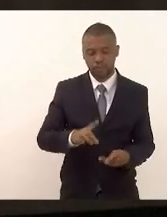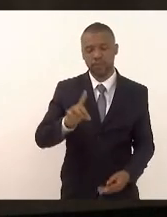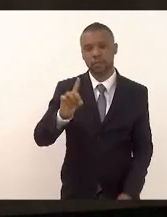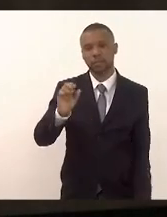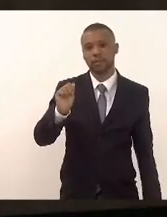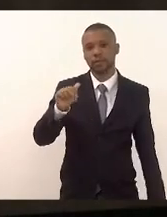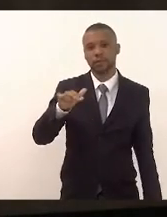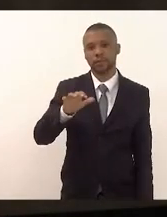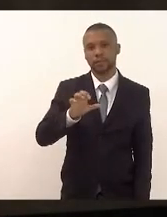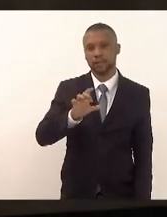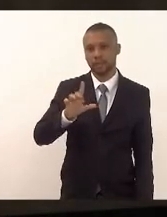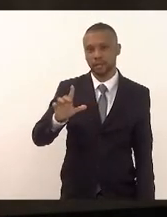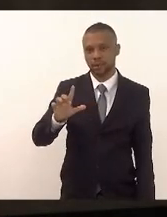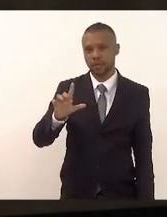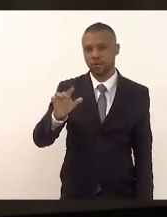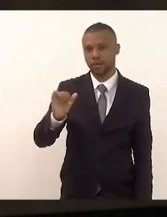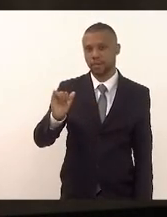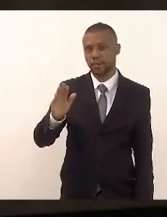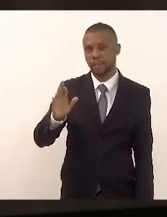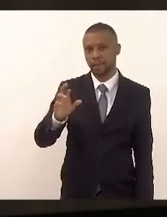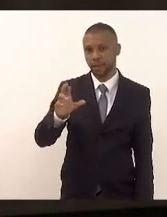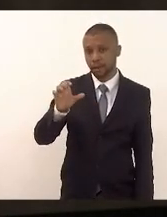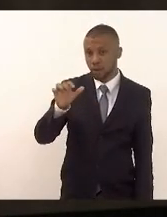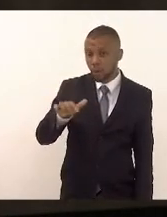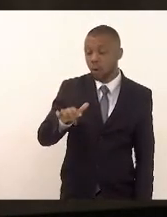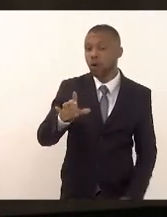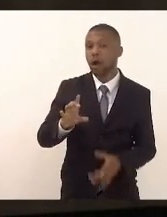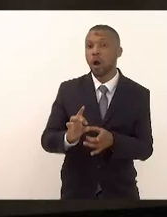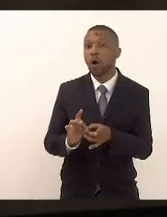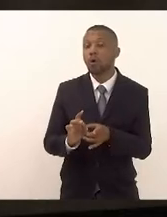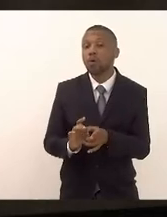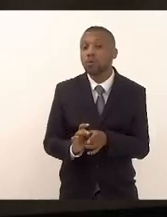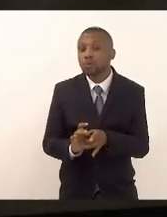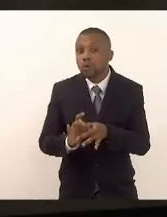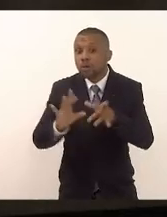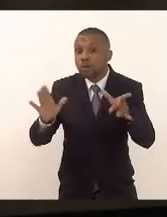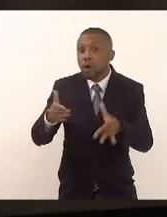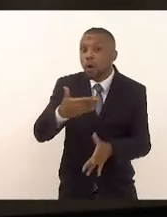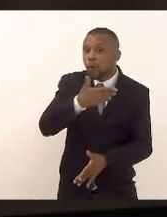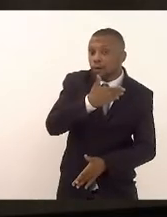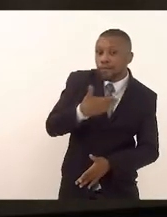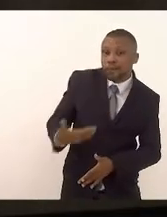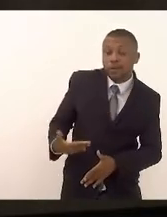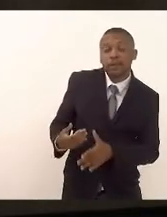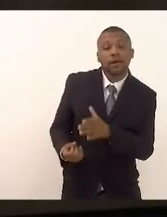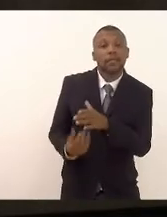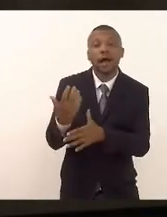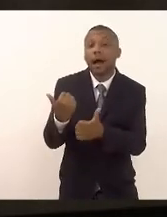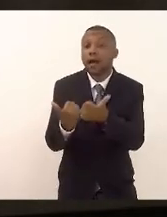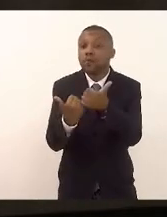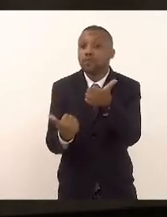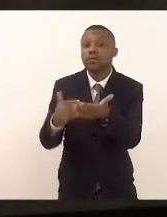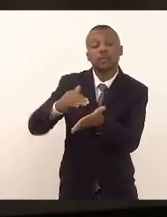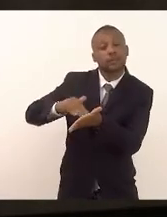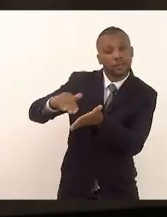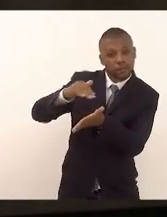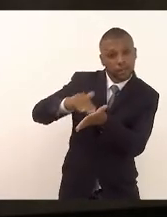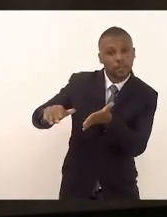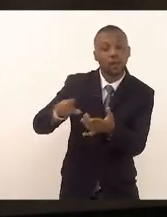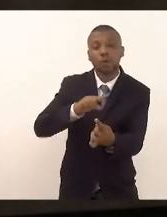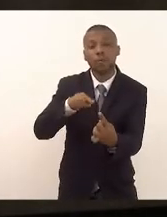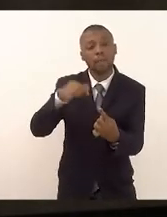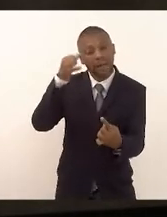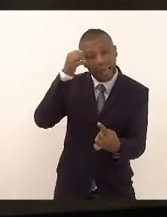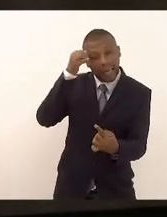que autoriza o Poder Executivo a criar a Subsecretaria Estadual de Prevenção